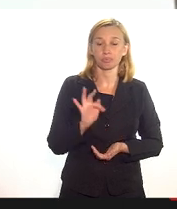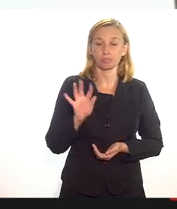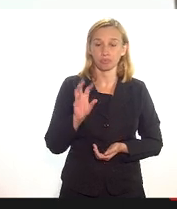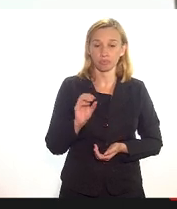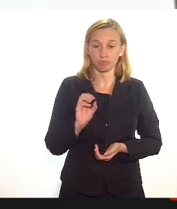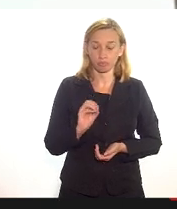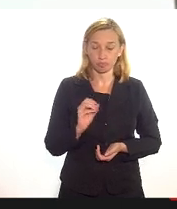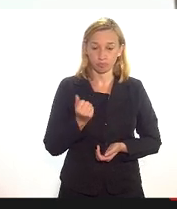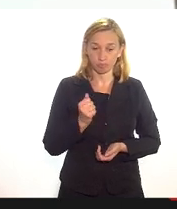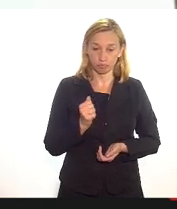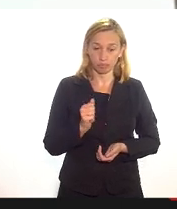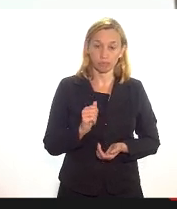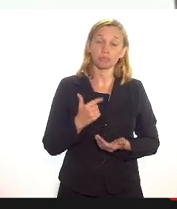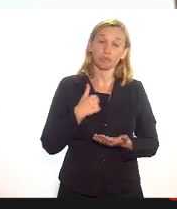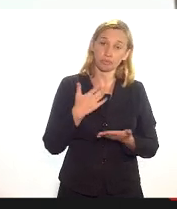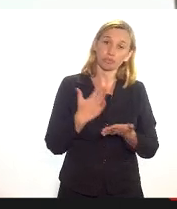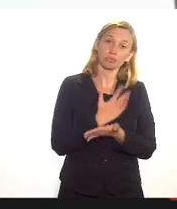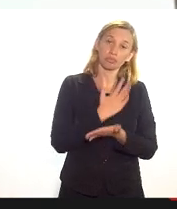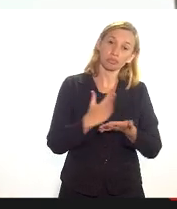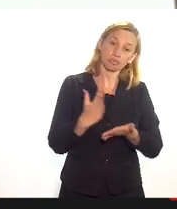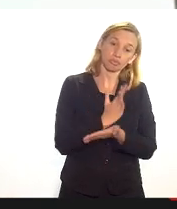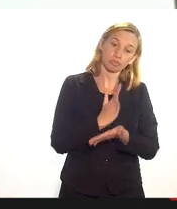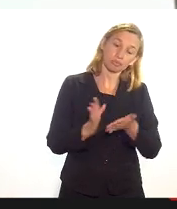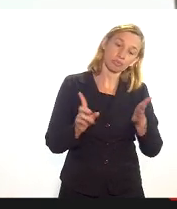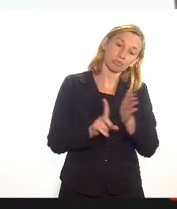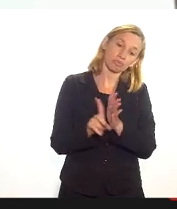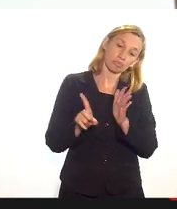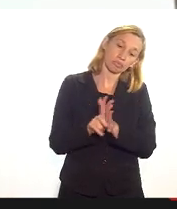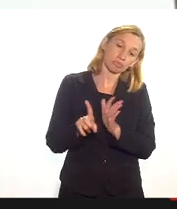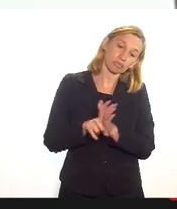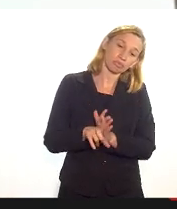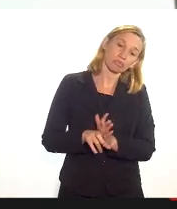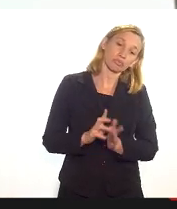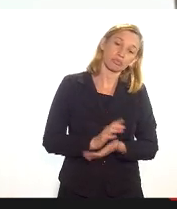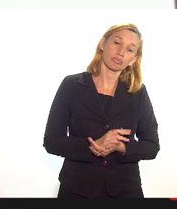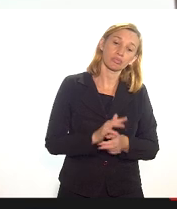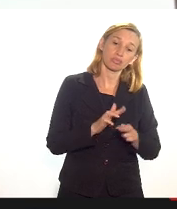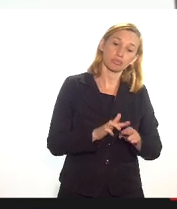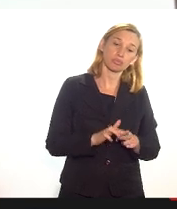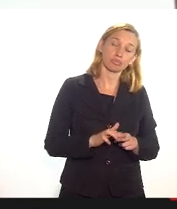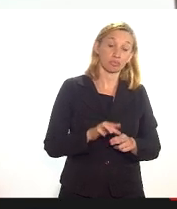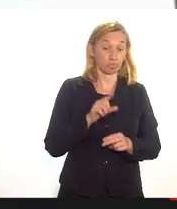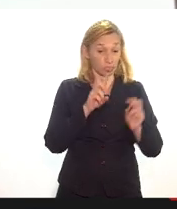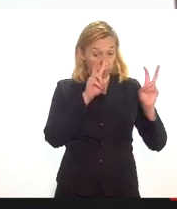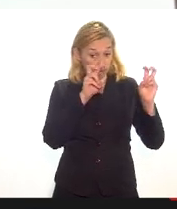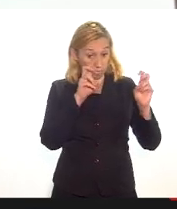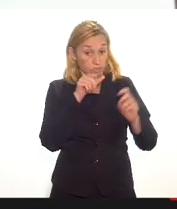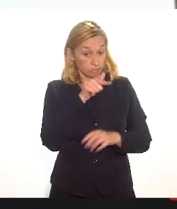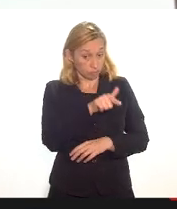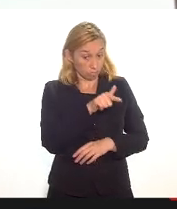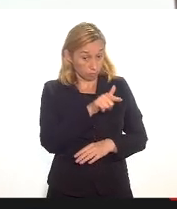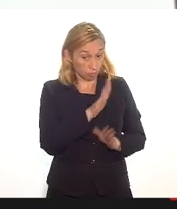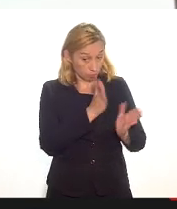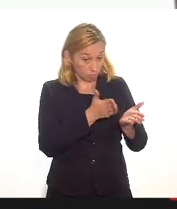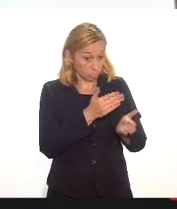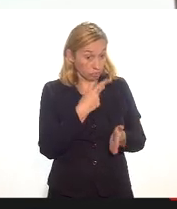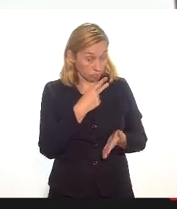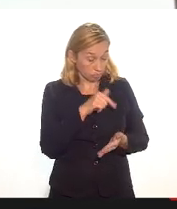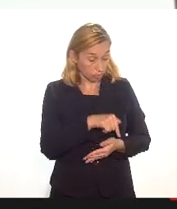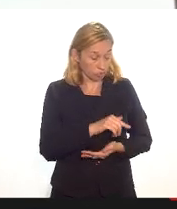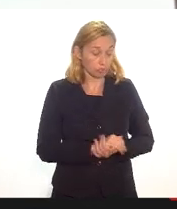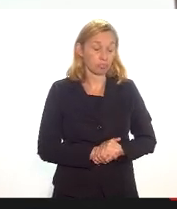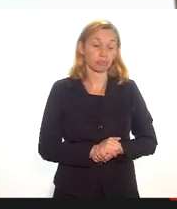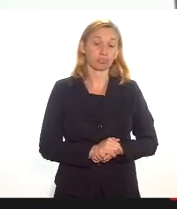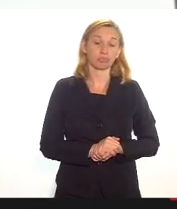Eu mesmo fiz algumas outras simulações por causa daquela questão que eu já coloquei aqui,